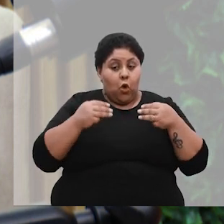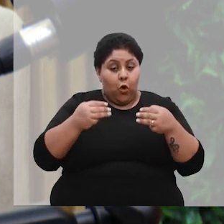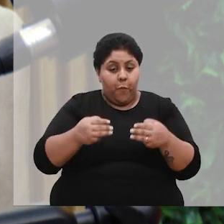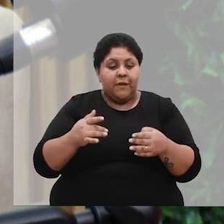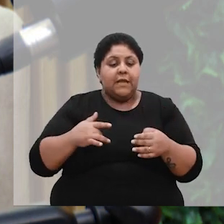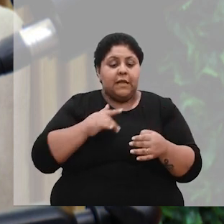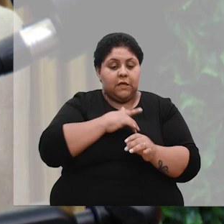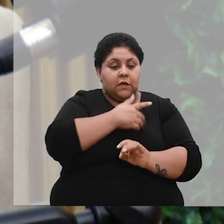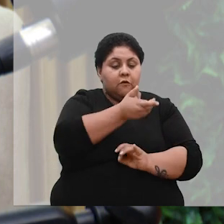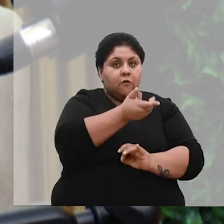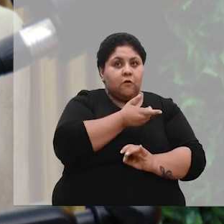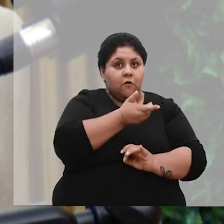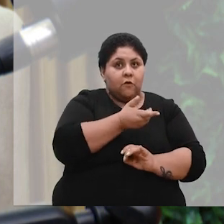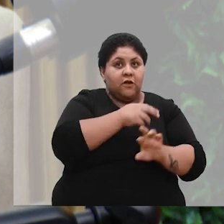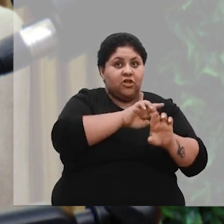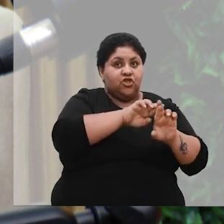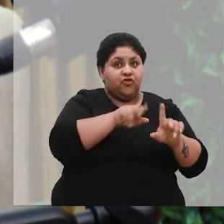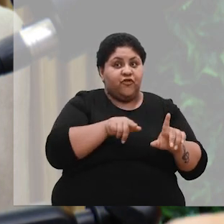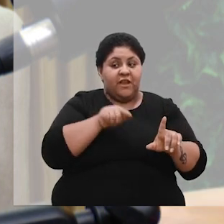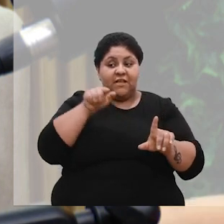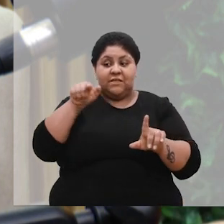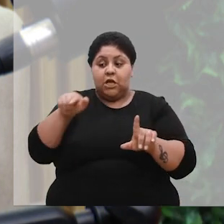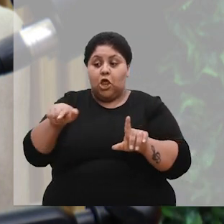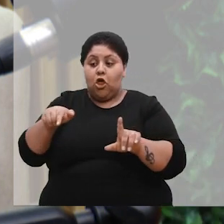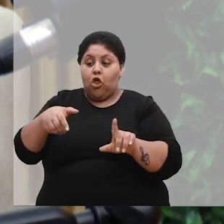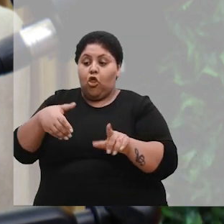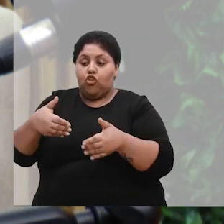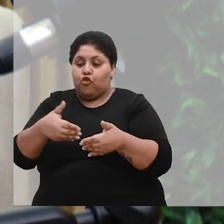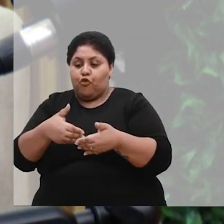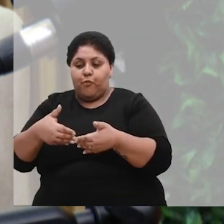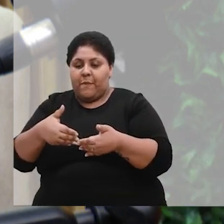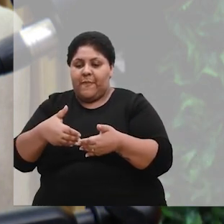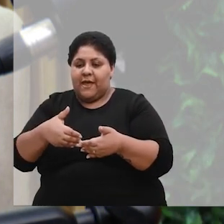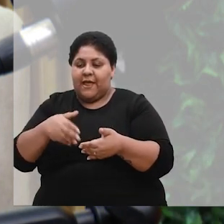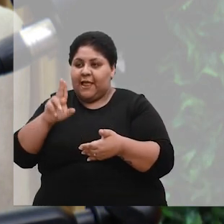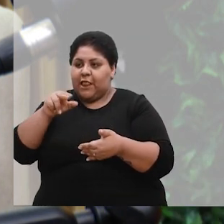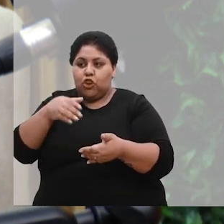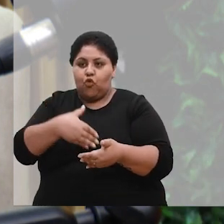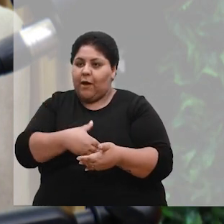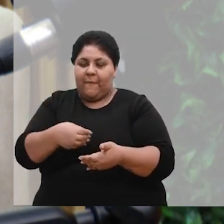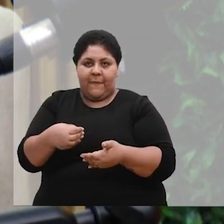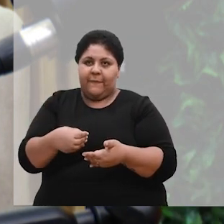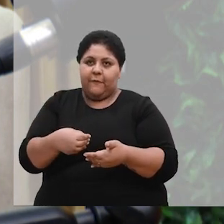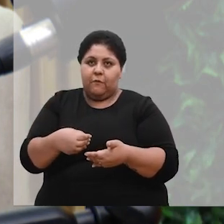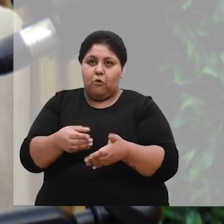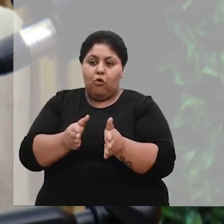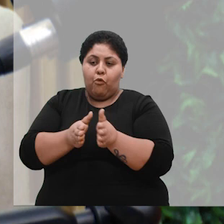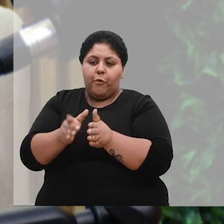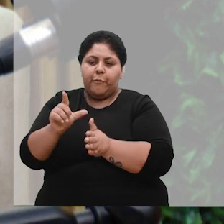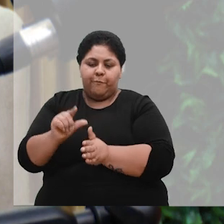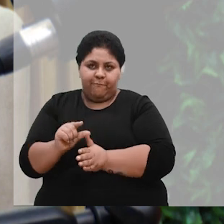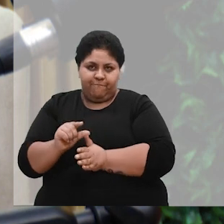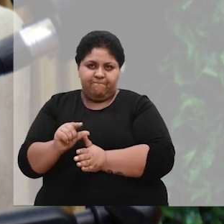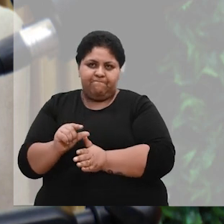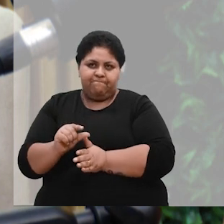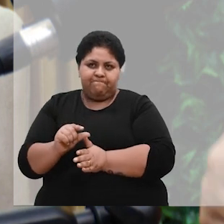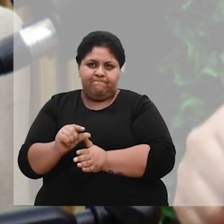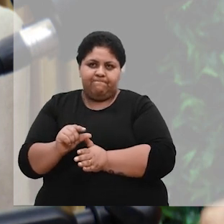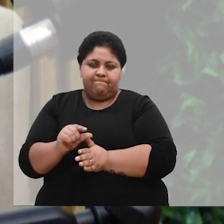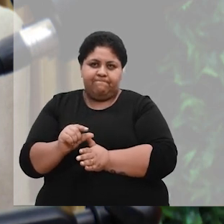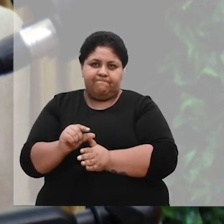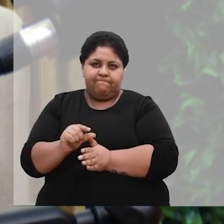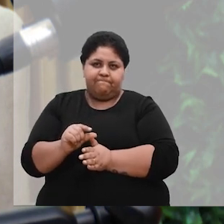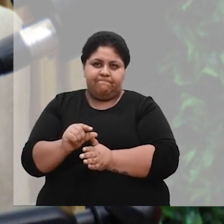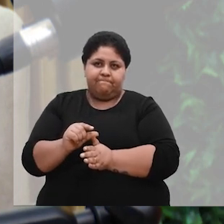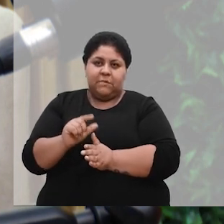que o Ministério da Saúde recomenda, e aqueles que nunca foram amamentados ou que foram amamentados por um curto tempo, porque